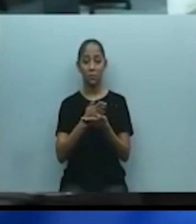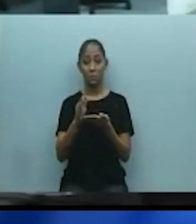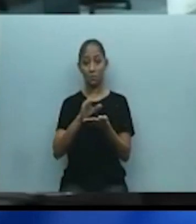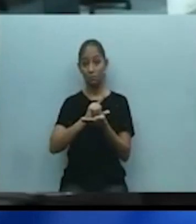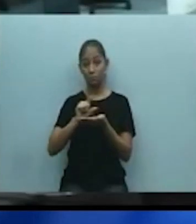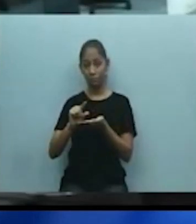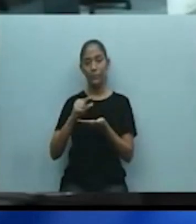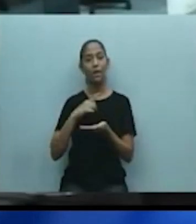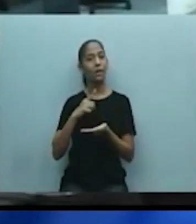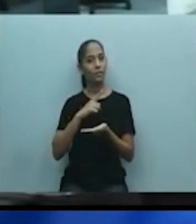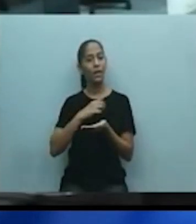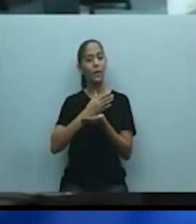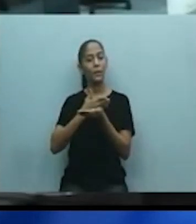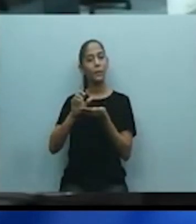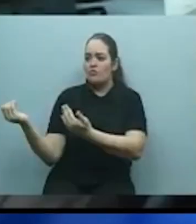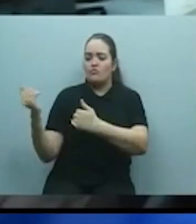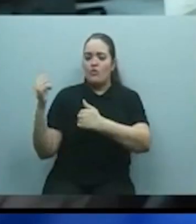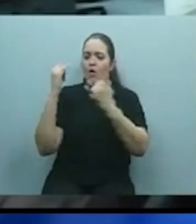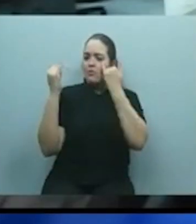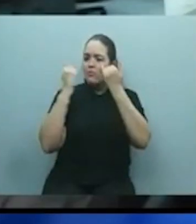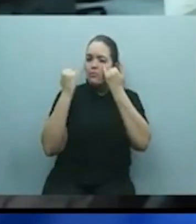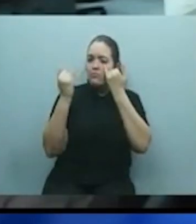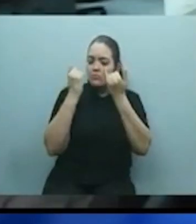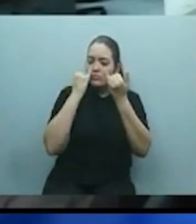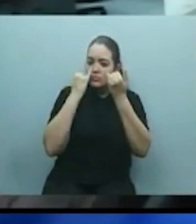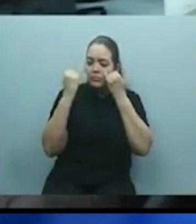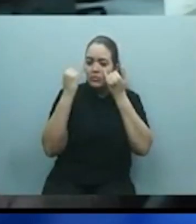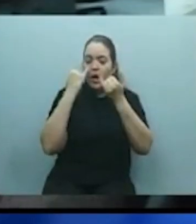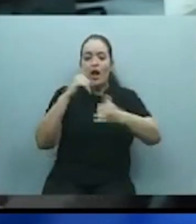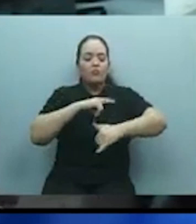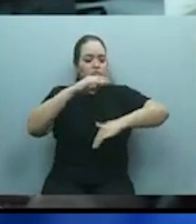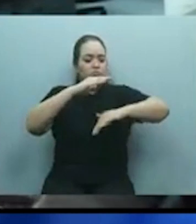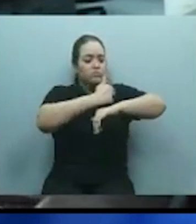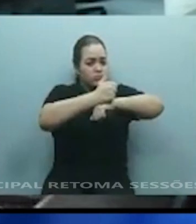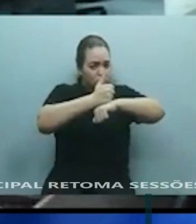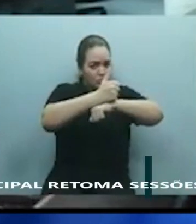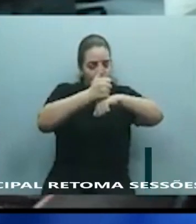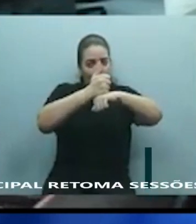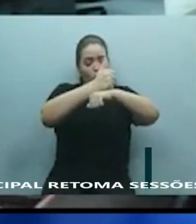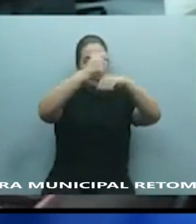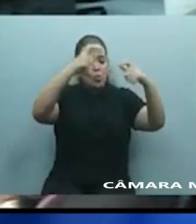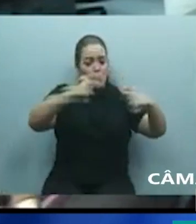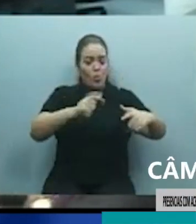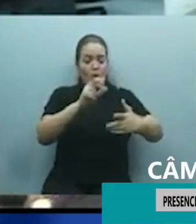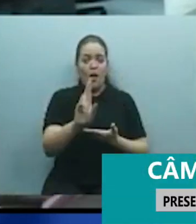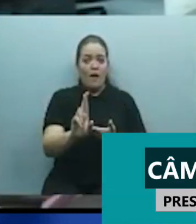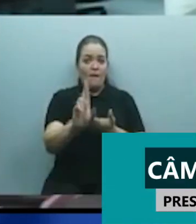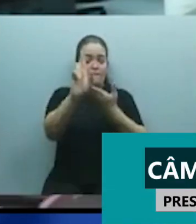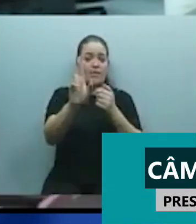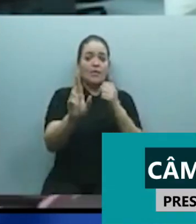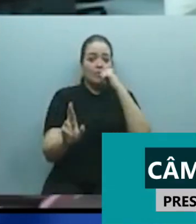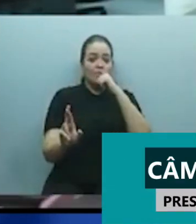A Câmara Municipal de Monsoró decidiu retomar as ações ordinárias e outras atividades presenciais a partir